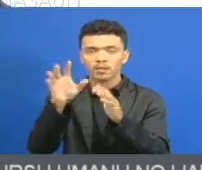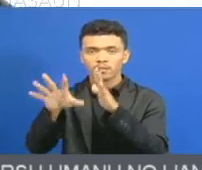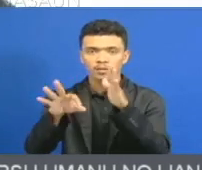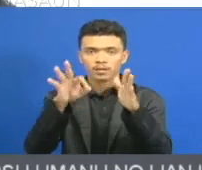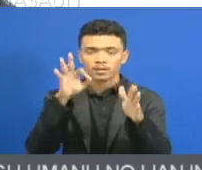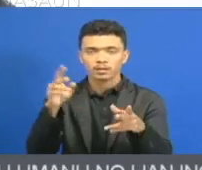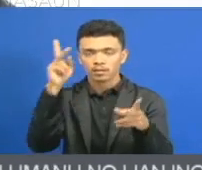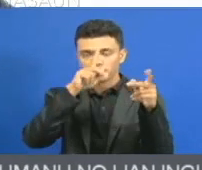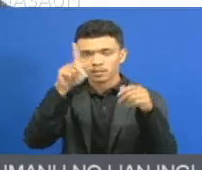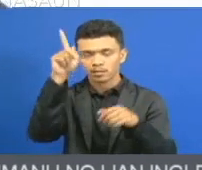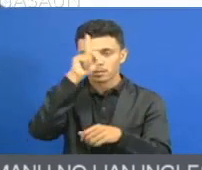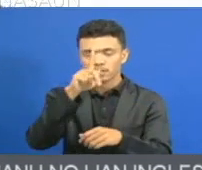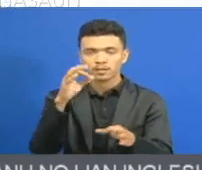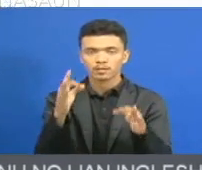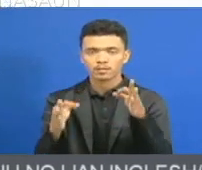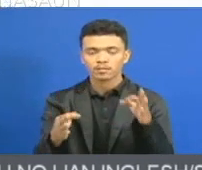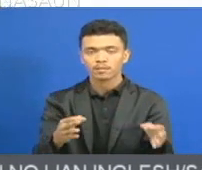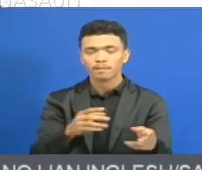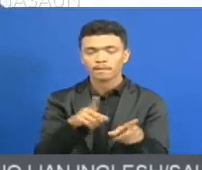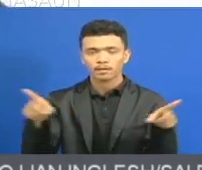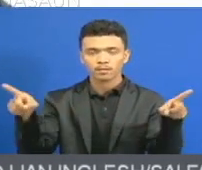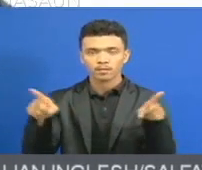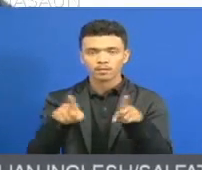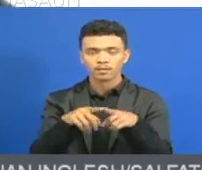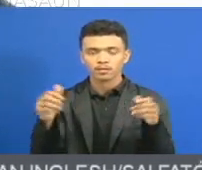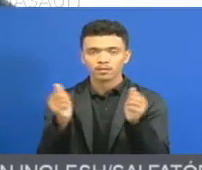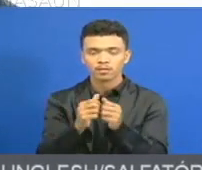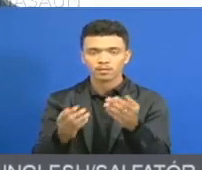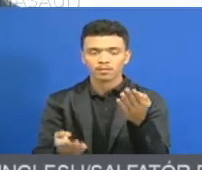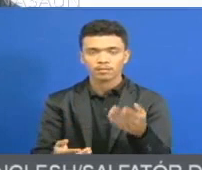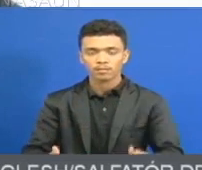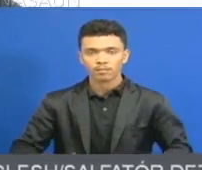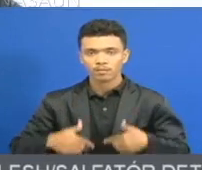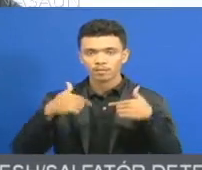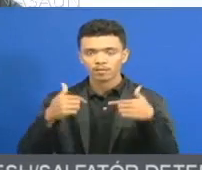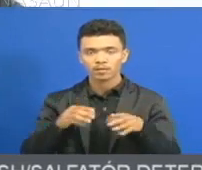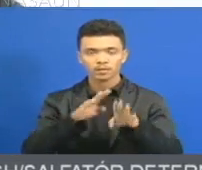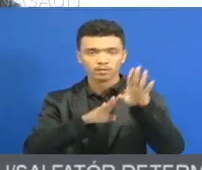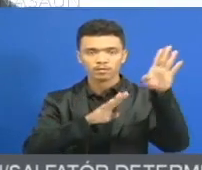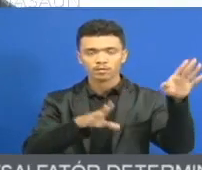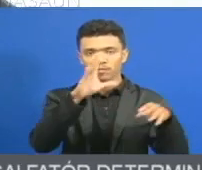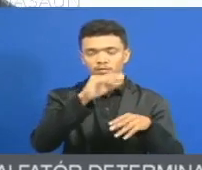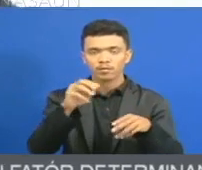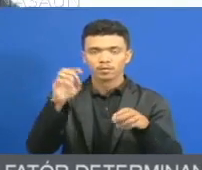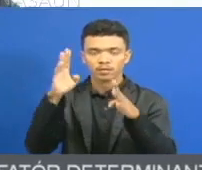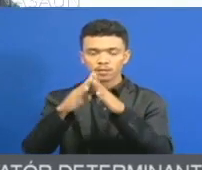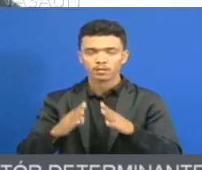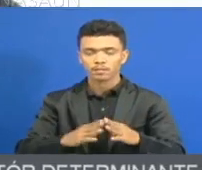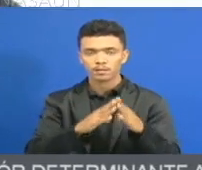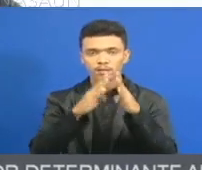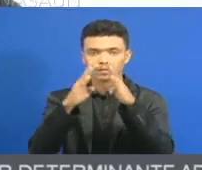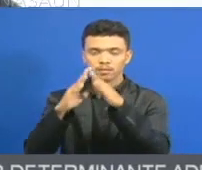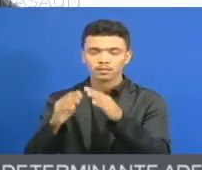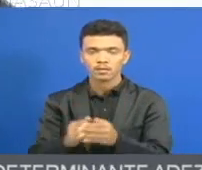surfe refere, ya nune ami tu compara date entre Moorish, entre rural niang, nomos urbano niang. Fene ia